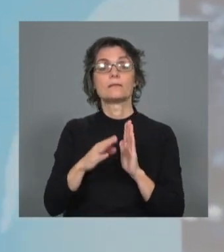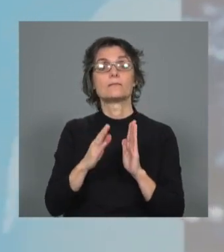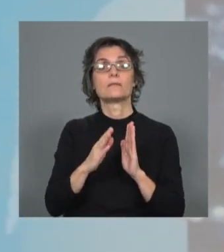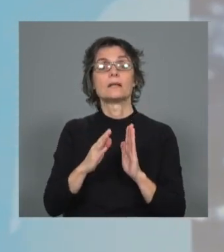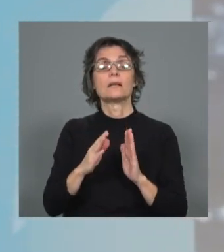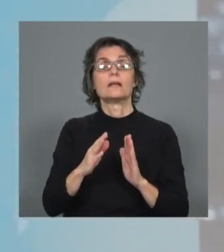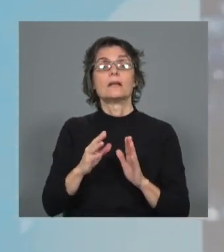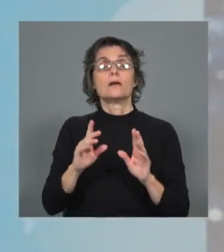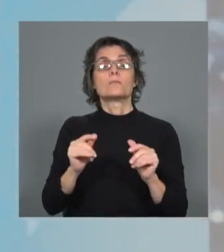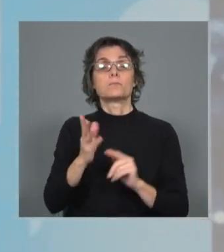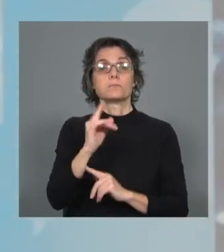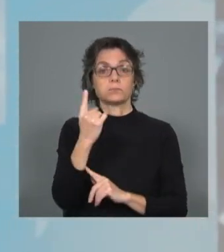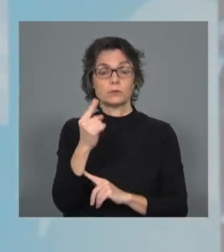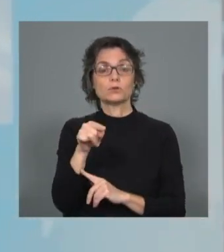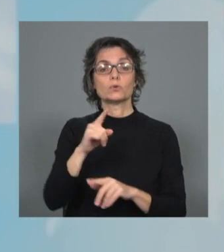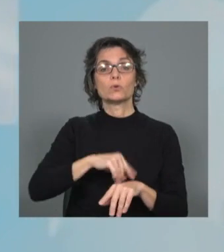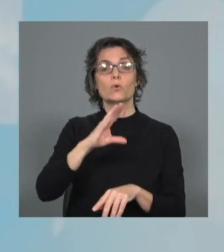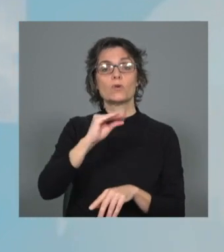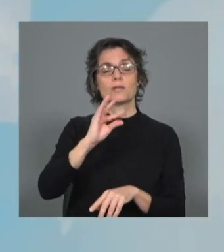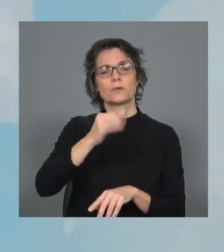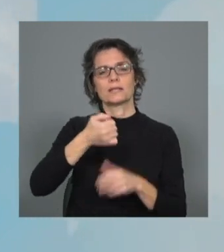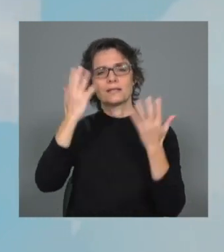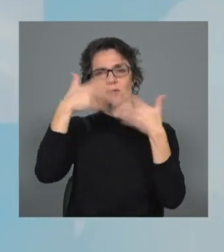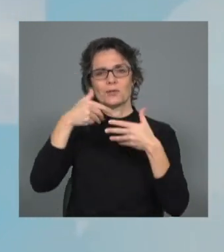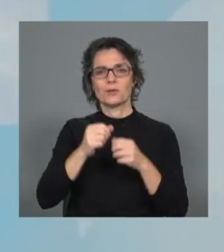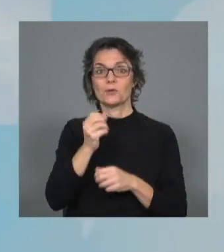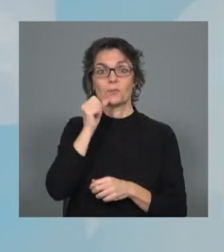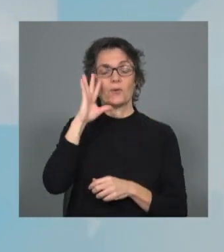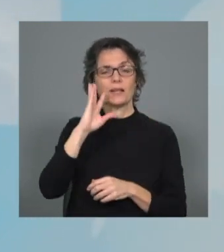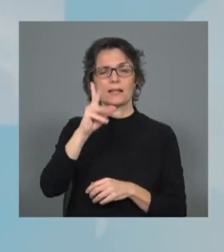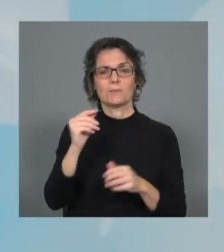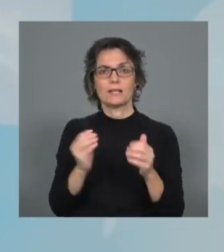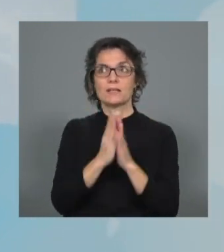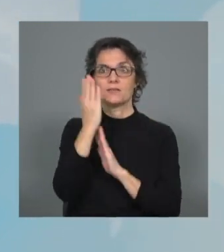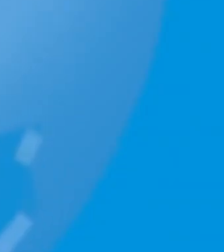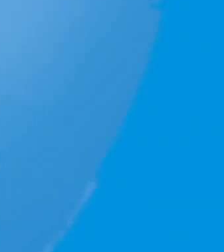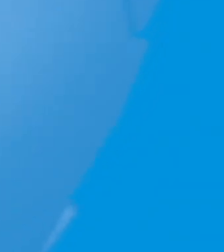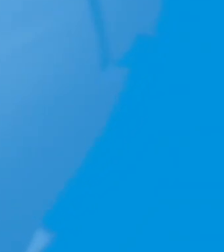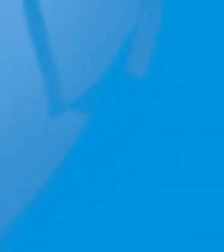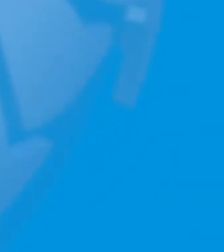1, quando forem 22h45. Votos de uma ótima tarde e até amanhã, se Deus quiser.